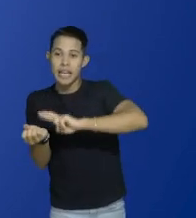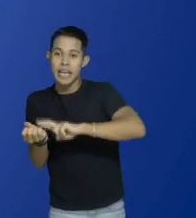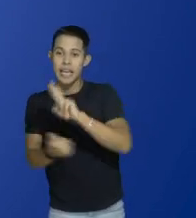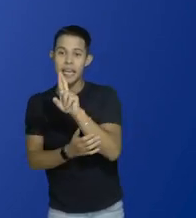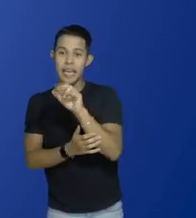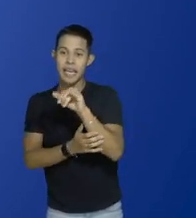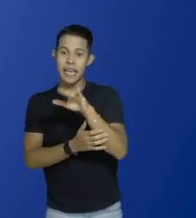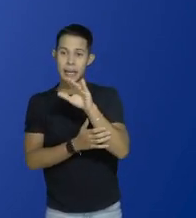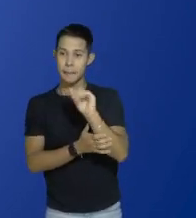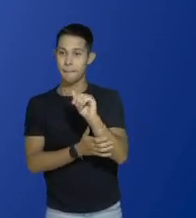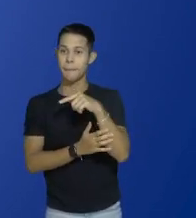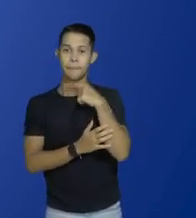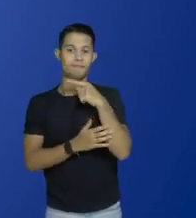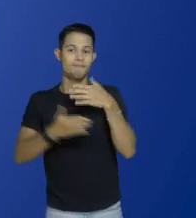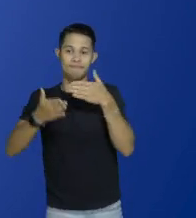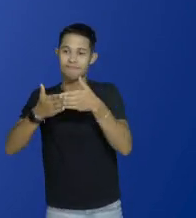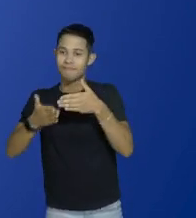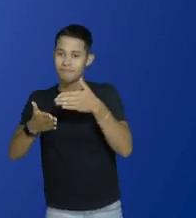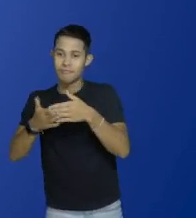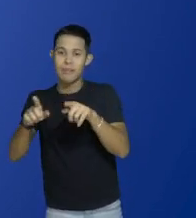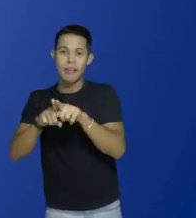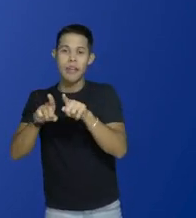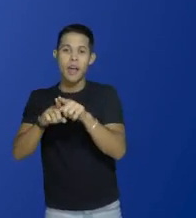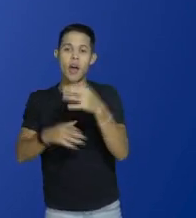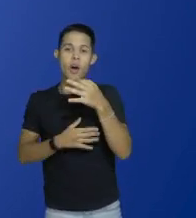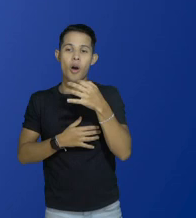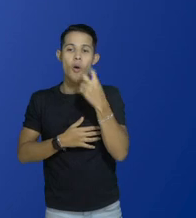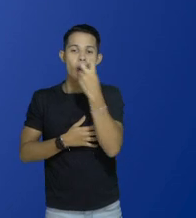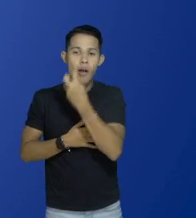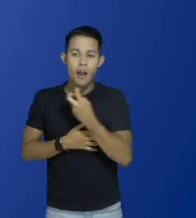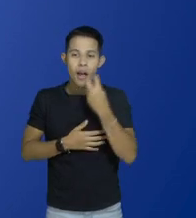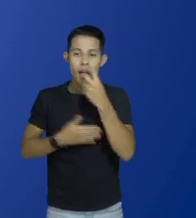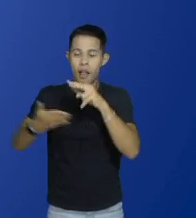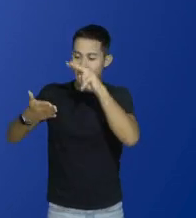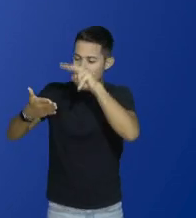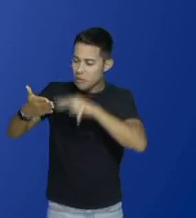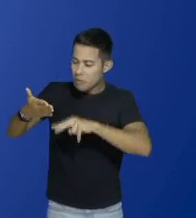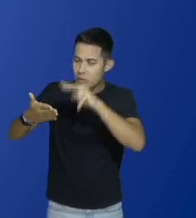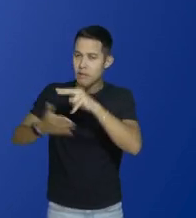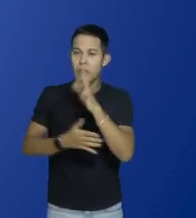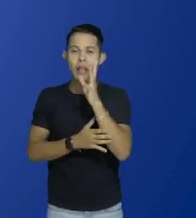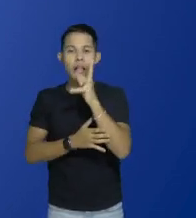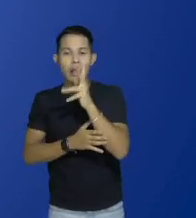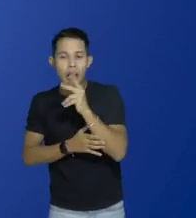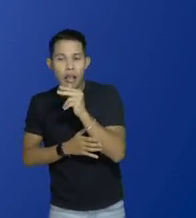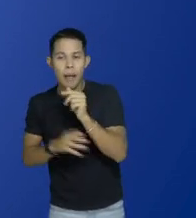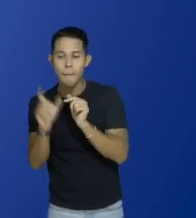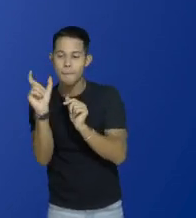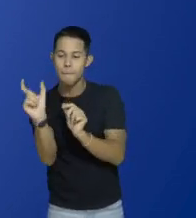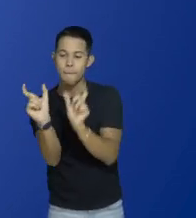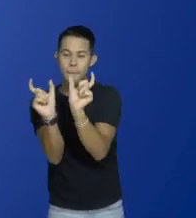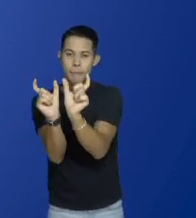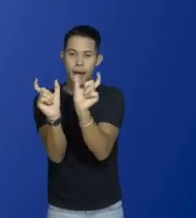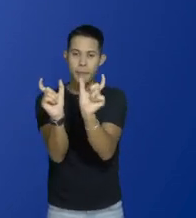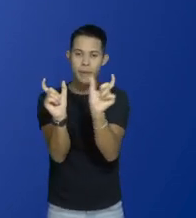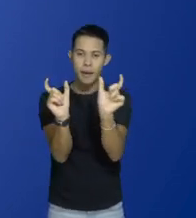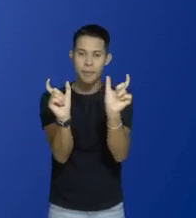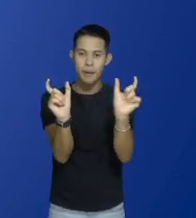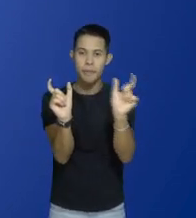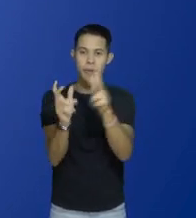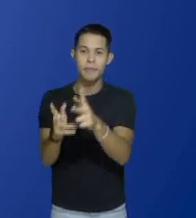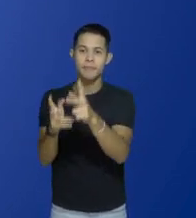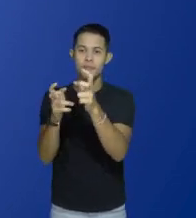rima, leitura oral devagar e incompleta, erro de reconhecimento de palavras, né?